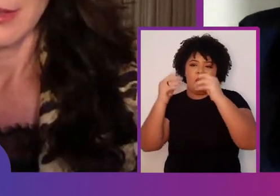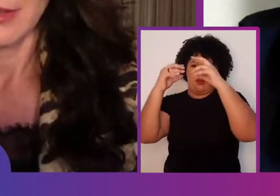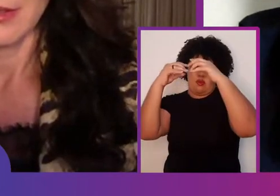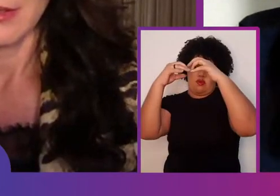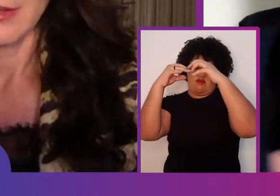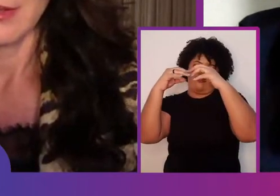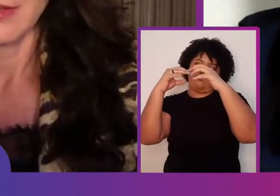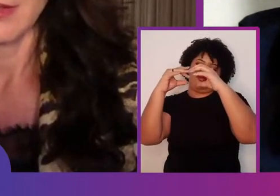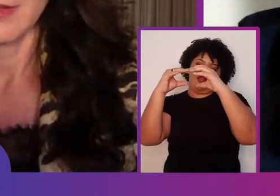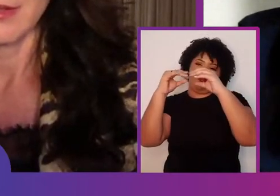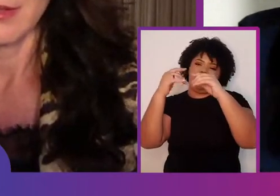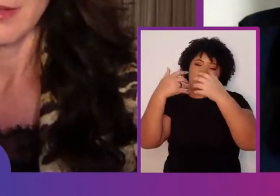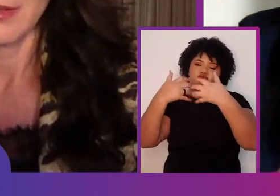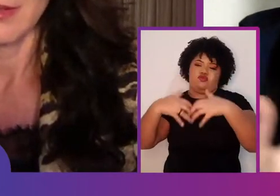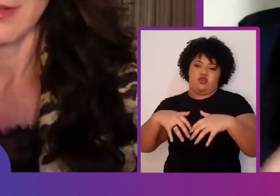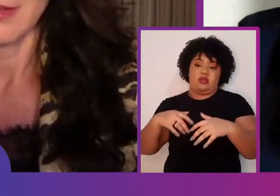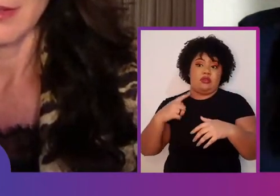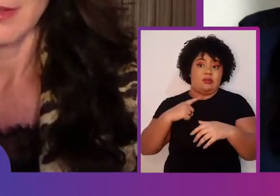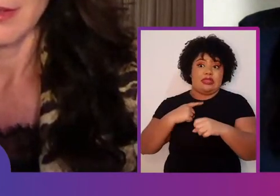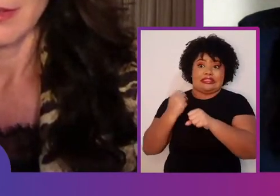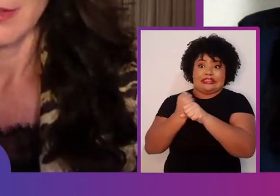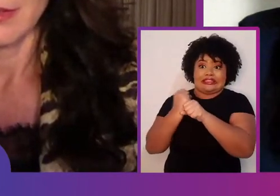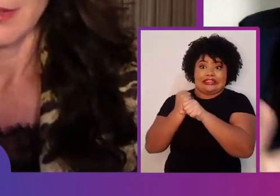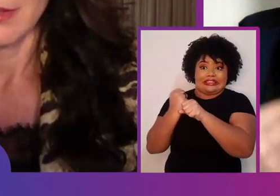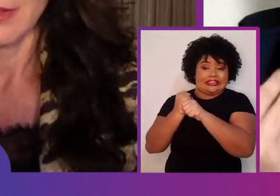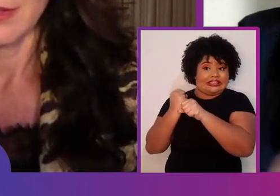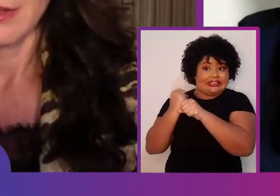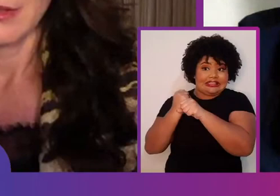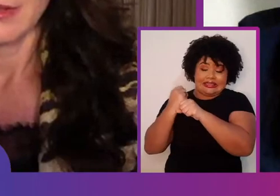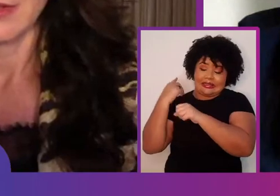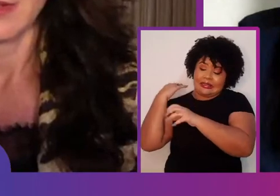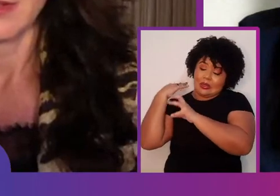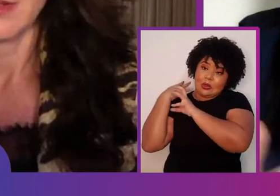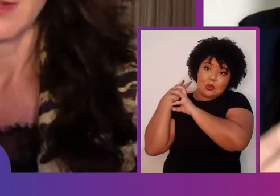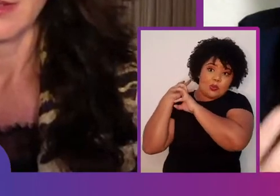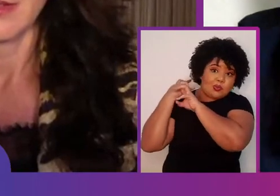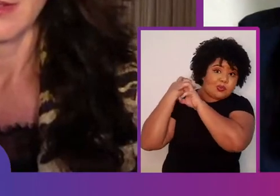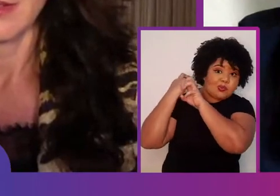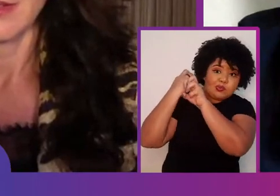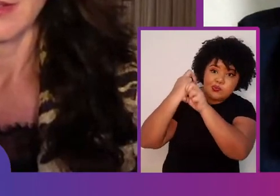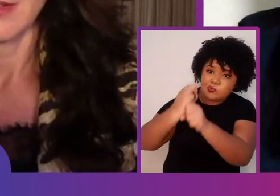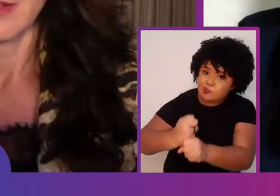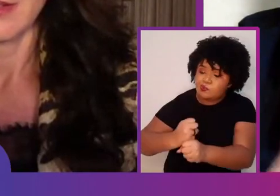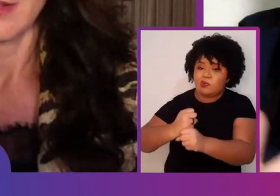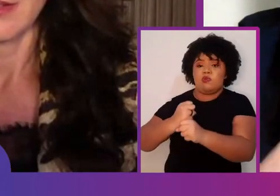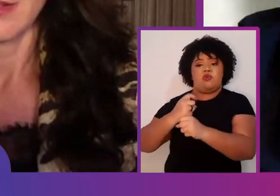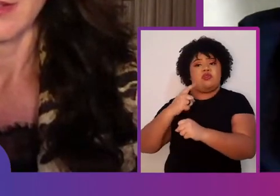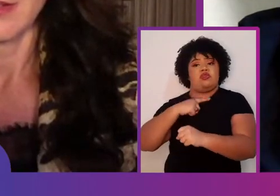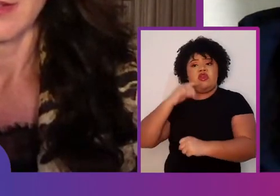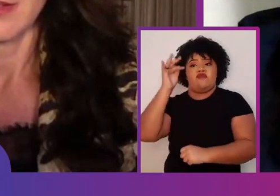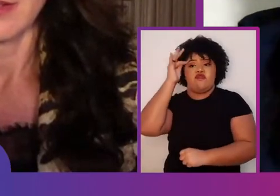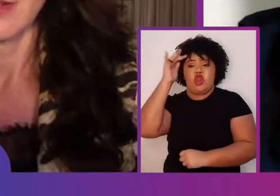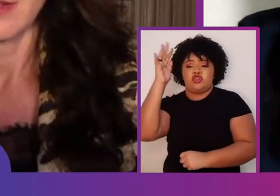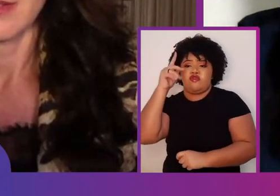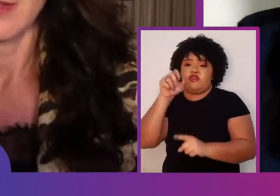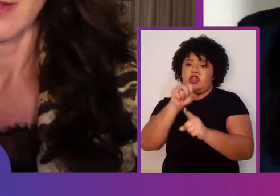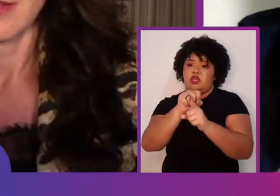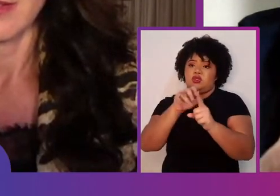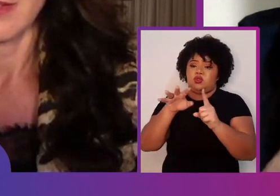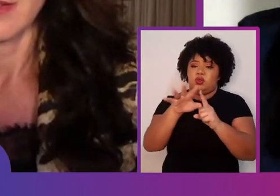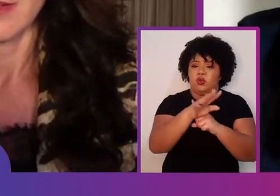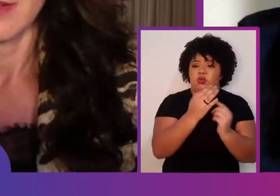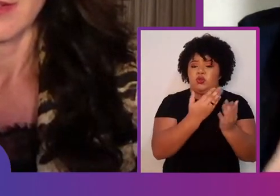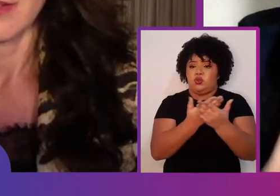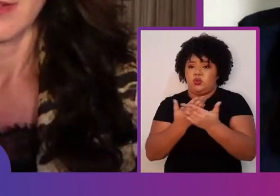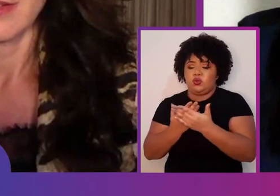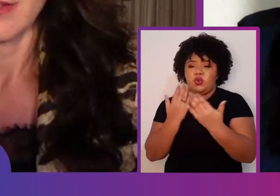séculos de história das ciências humanas, séculos de filosofia, séculos de antropologia, sociologia, a própria